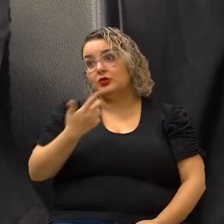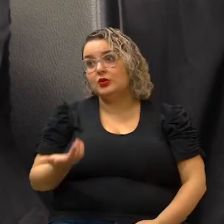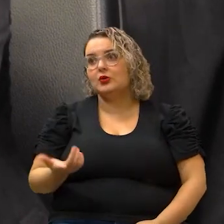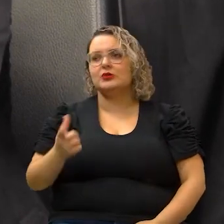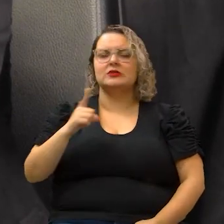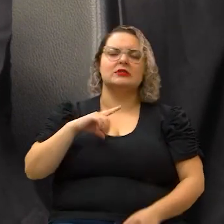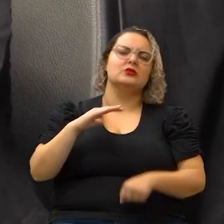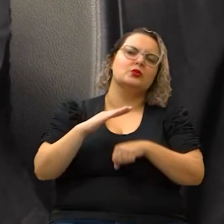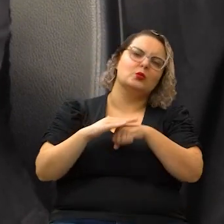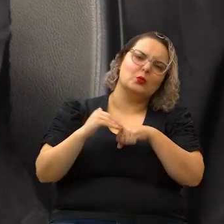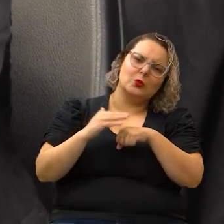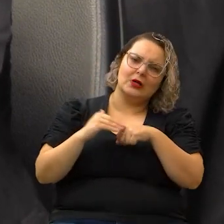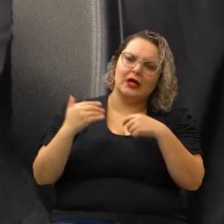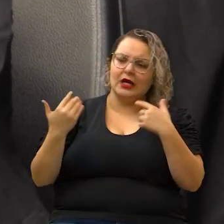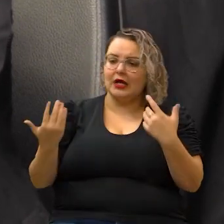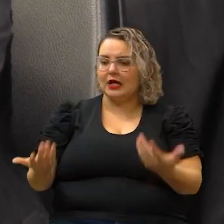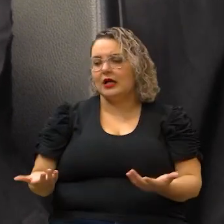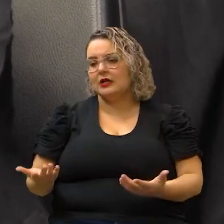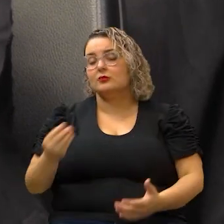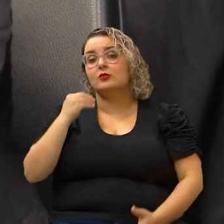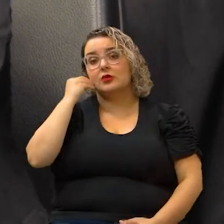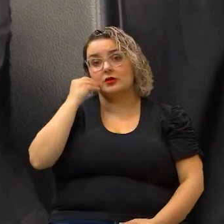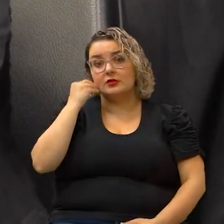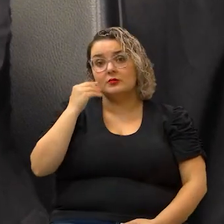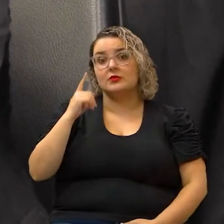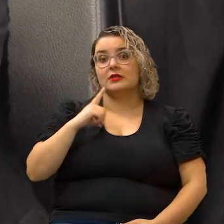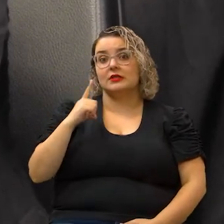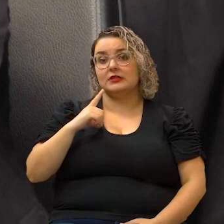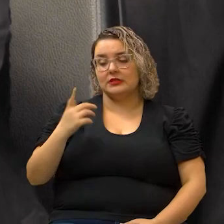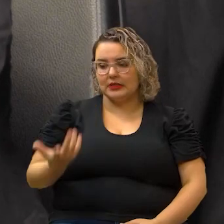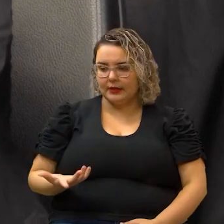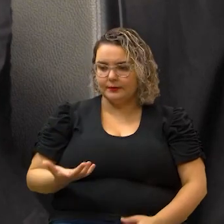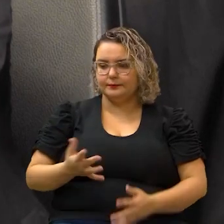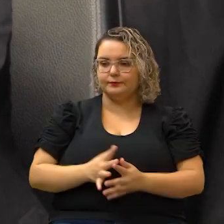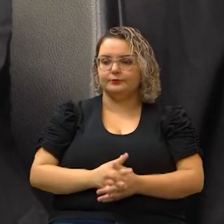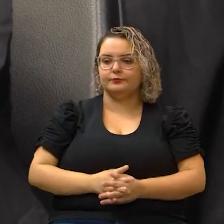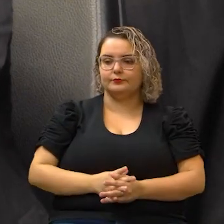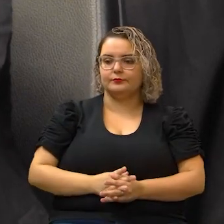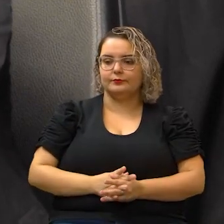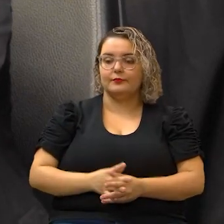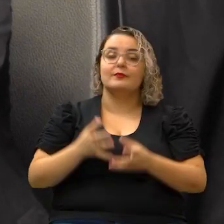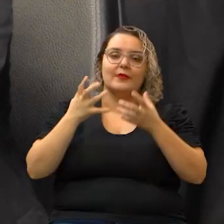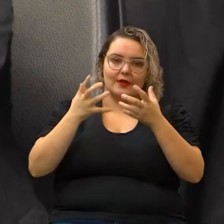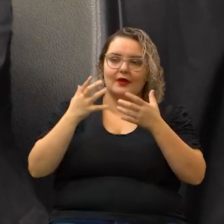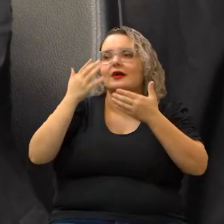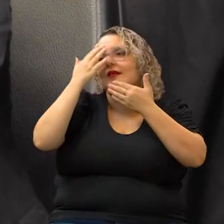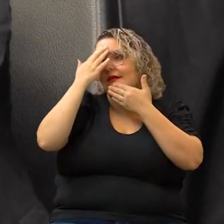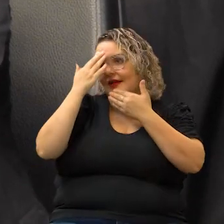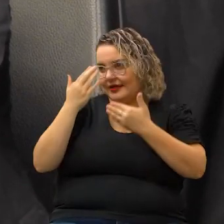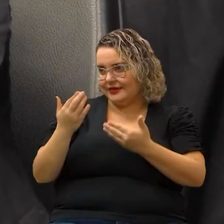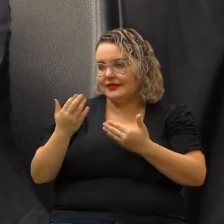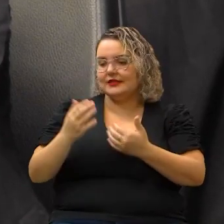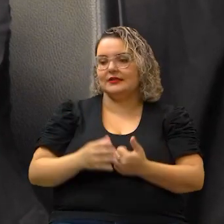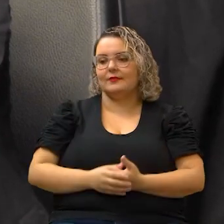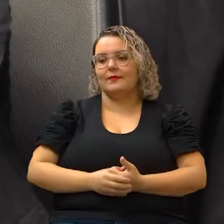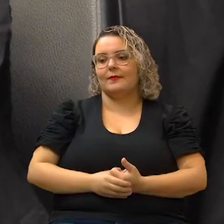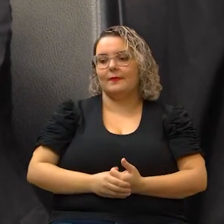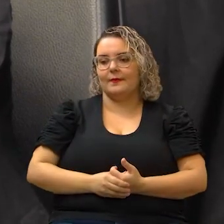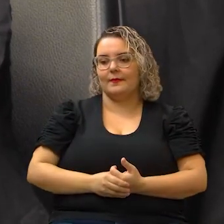gente acaba tendo um carinho enorme pelas experiências que a gente tem, né? E eu quero aqui